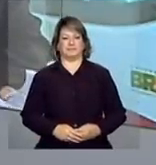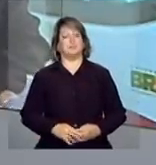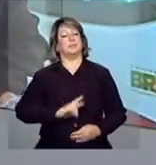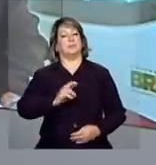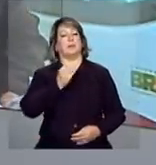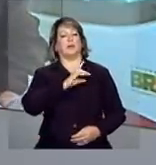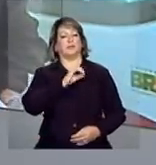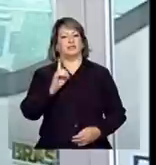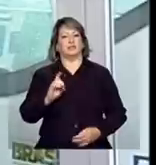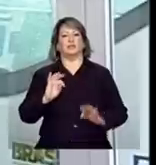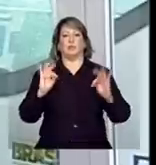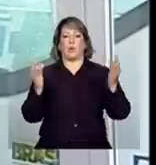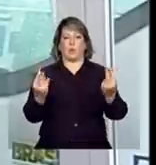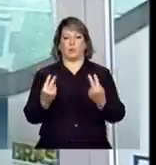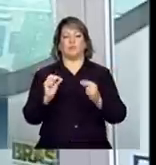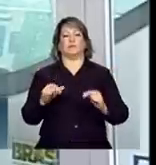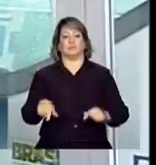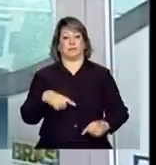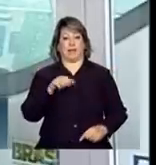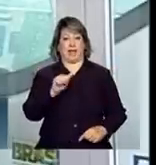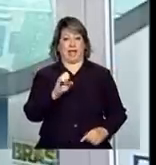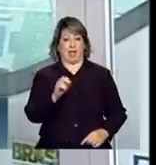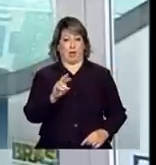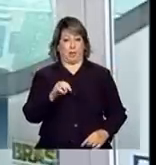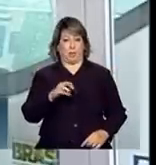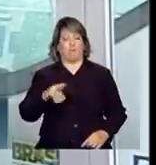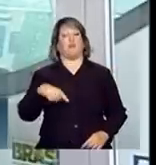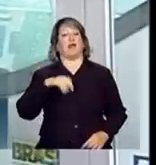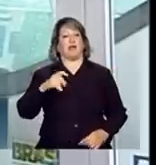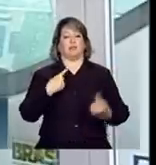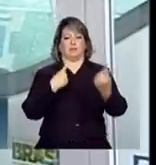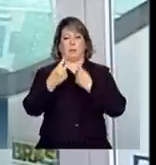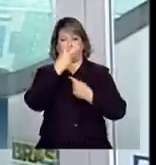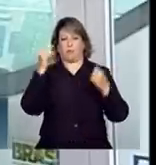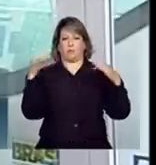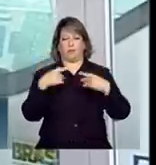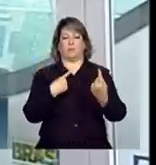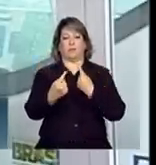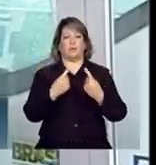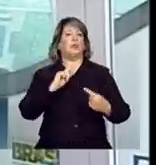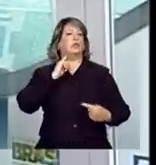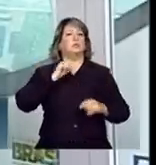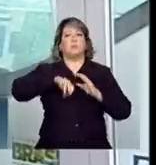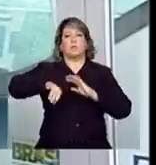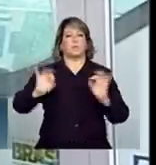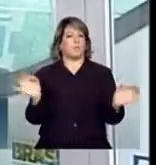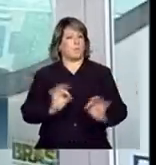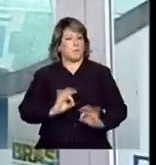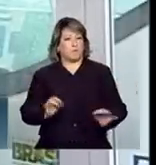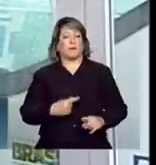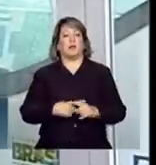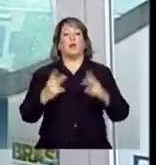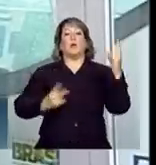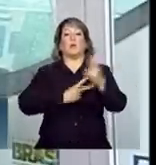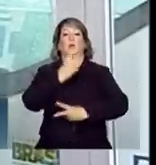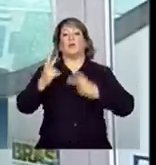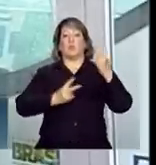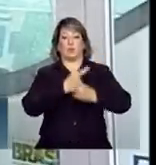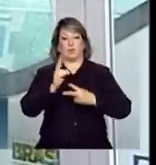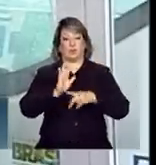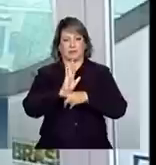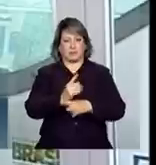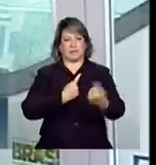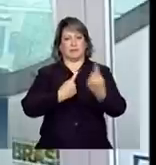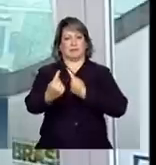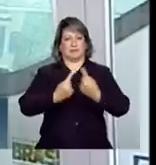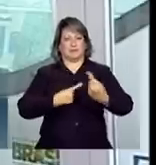Bom dia, Carla. Bom dia a todos. O aeromóvel é um transporte público não poluente, movido pela velocidade do vento. Ele faz parte de um